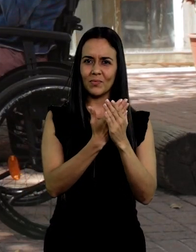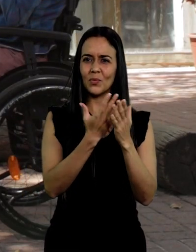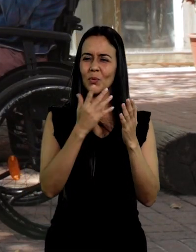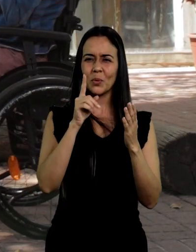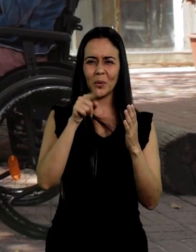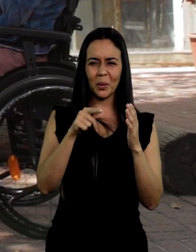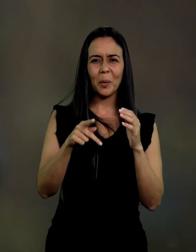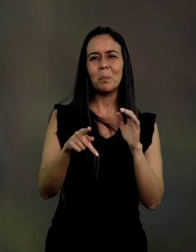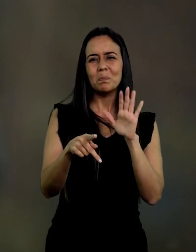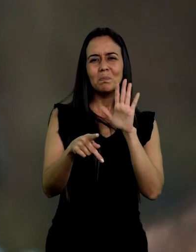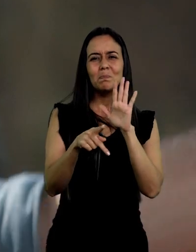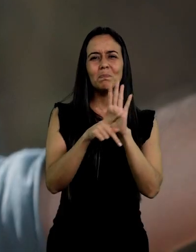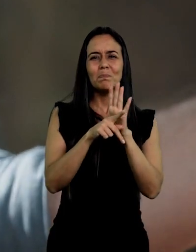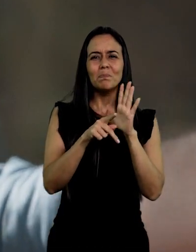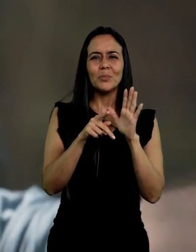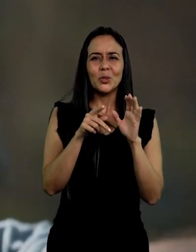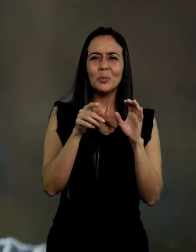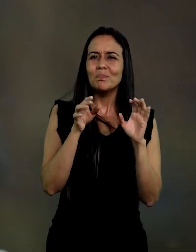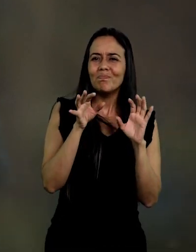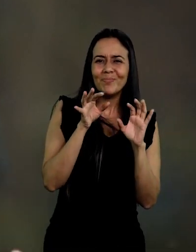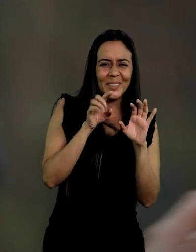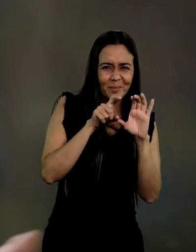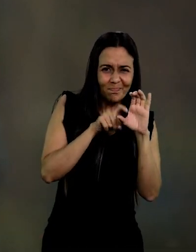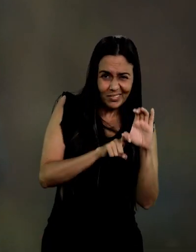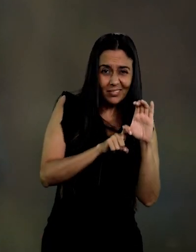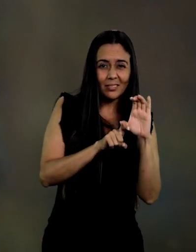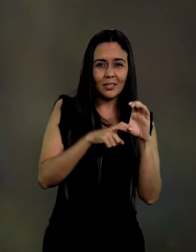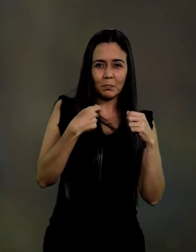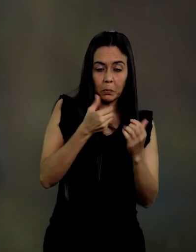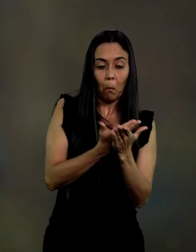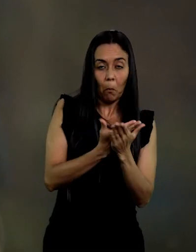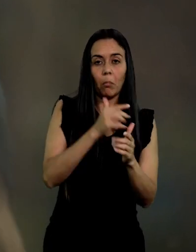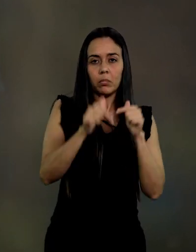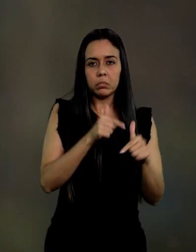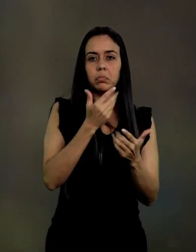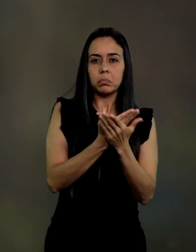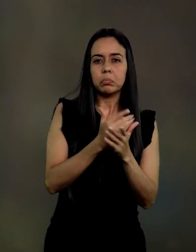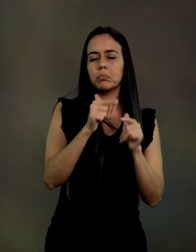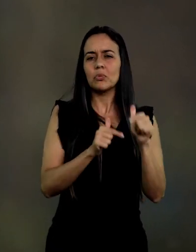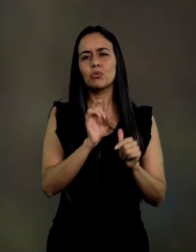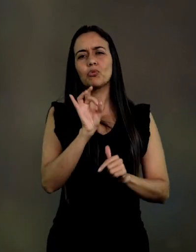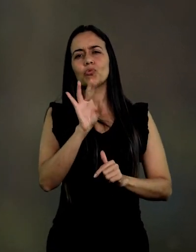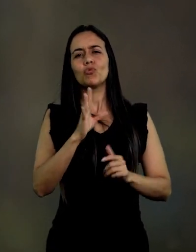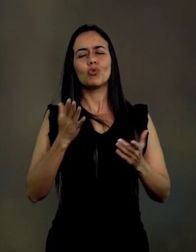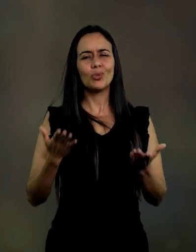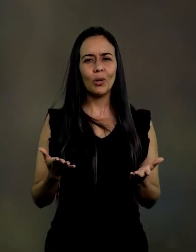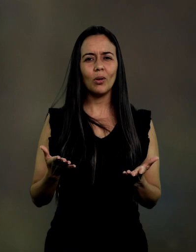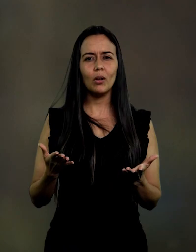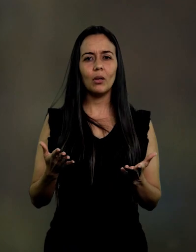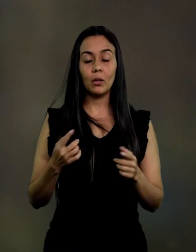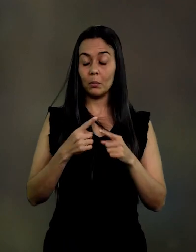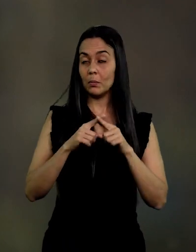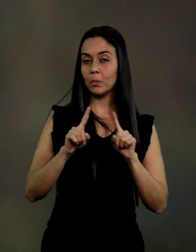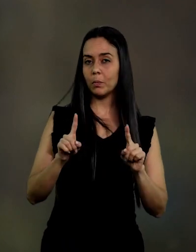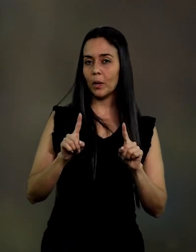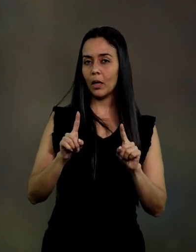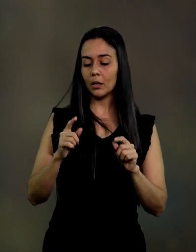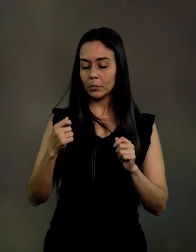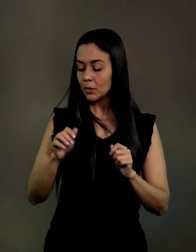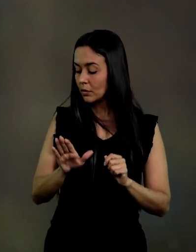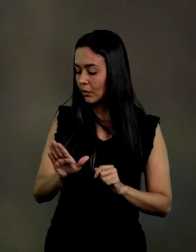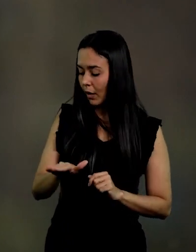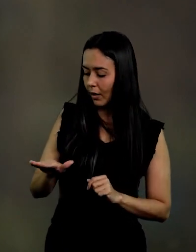para o mundo, né? É como, assim, está preparando para que é como se a gente olhasse as crianças e pensassem que